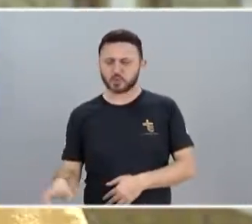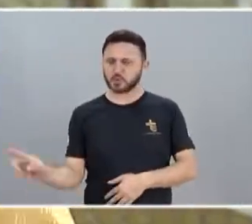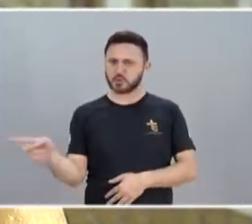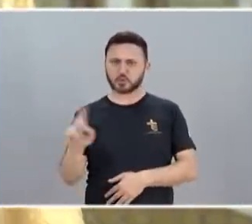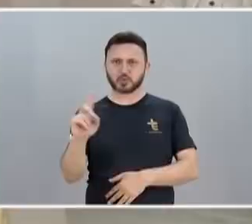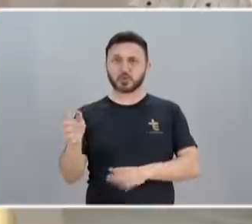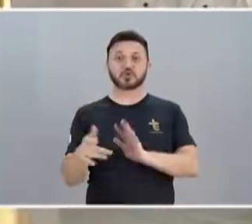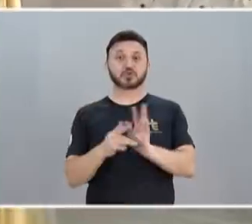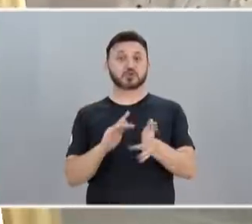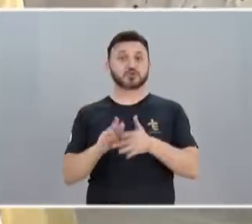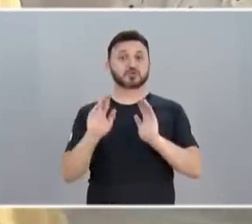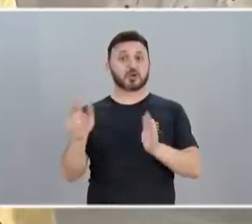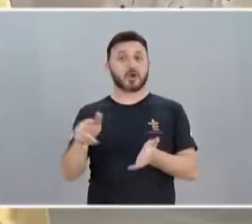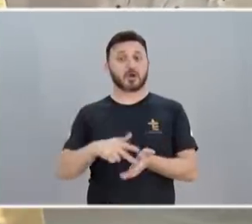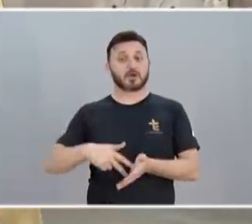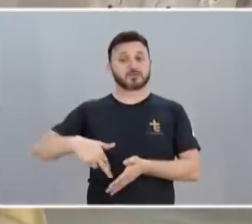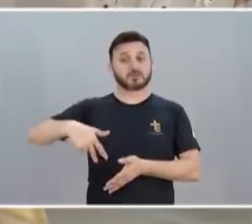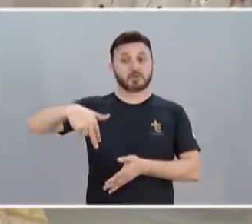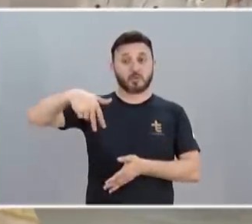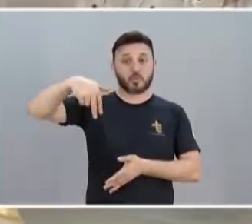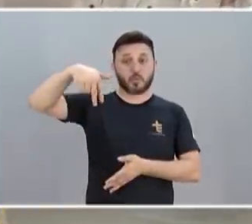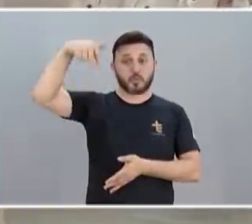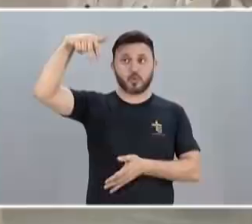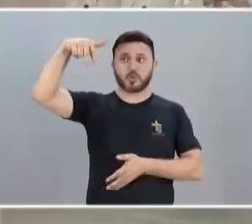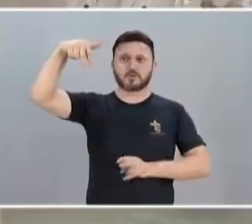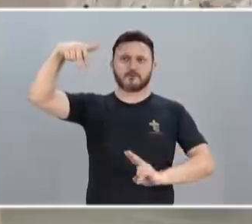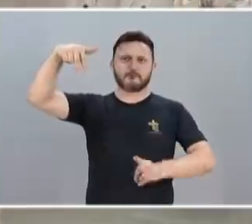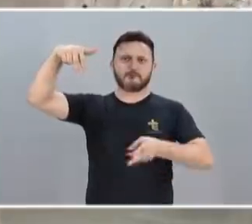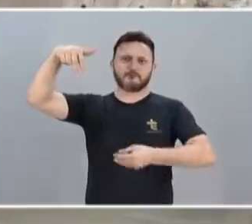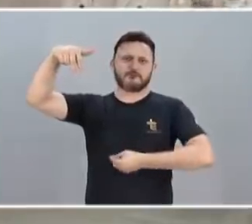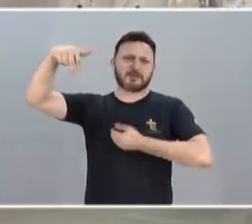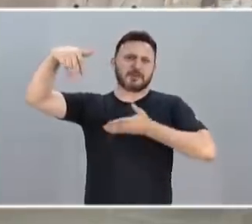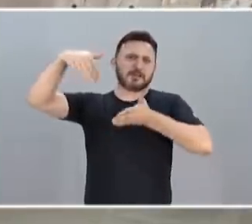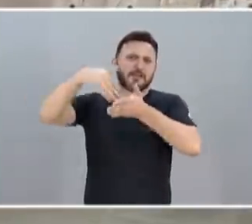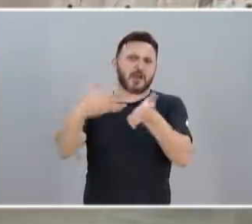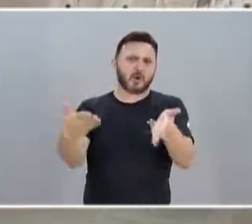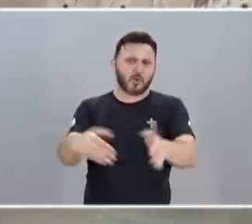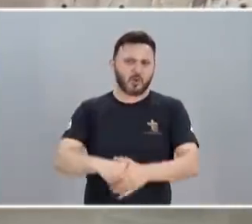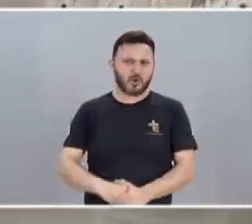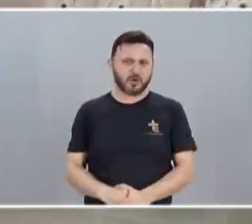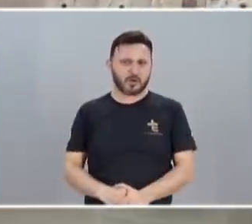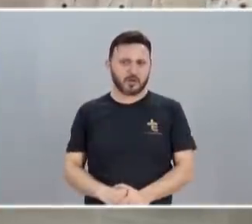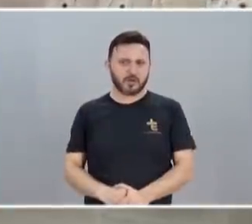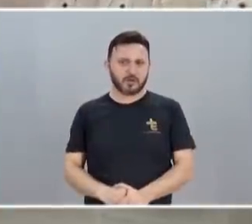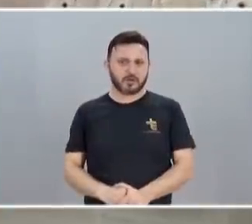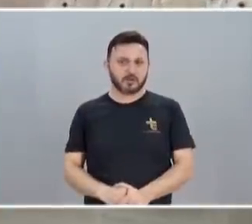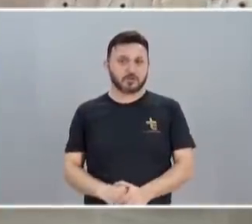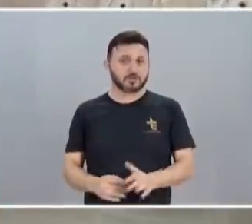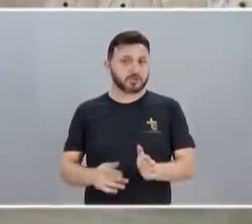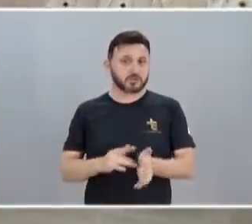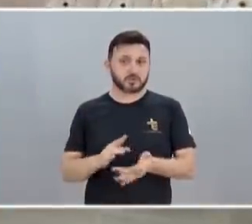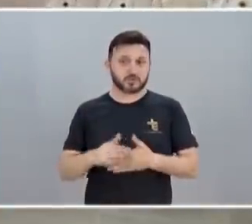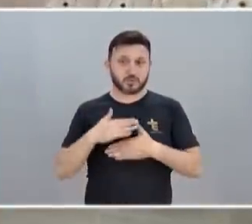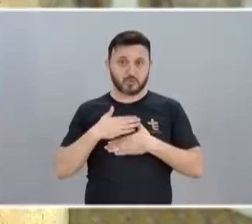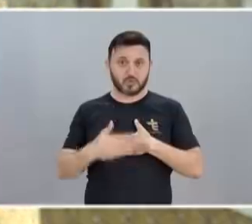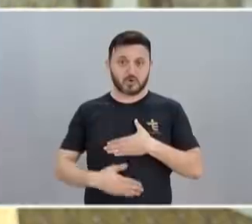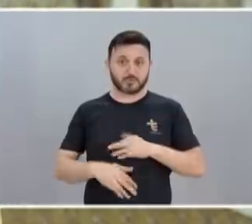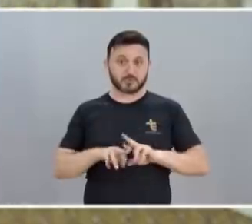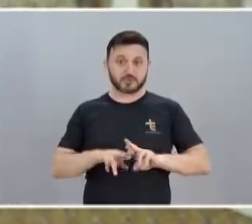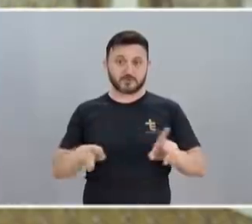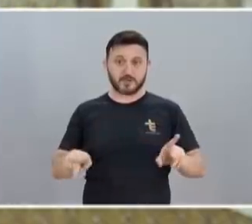Ressuscitou dos mortos, mas uma ressurreição não mais com o corpo que tinha antes, um